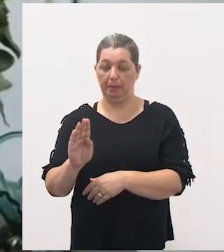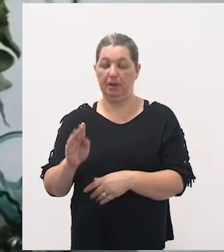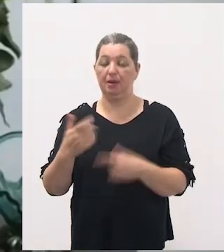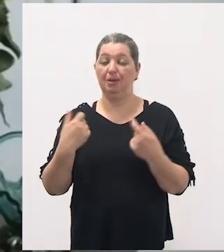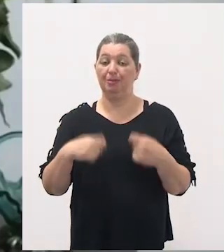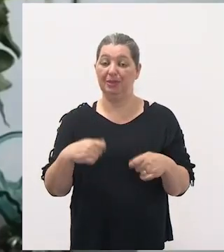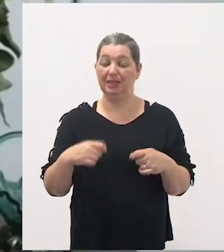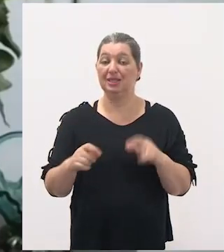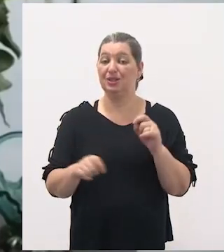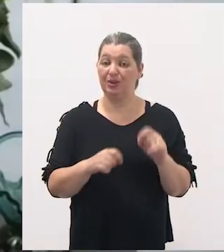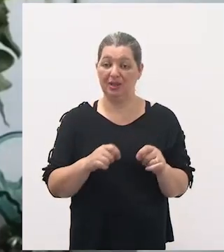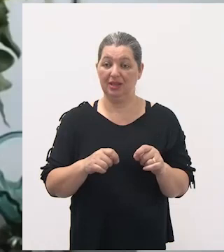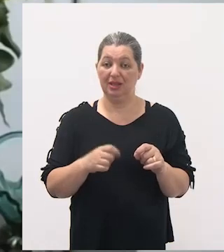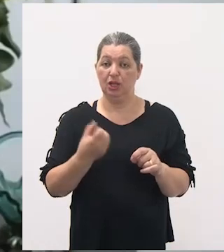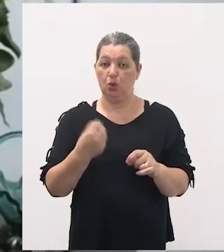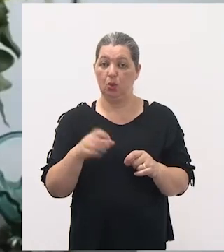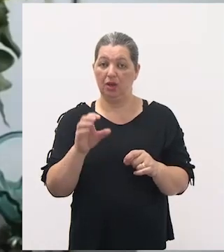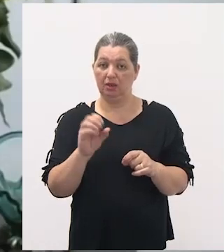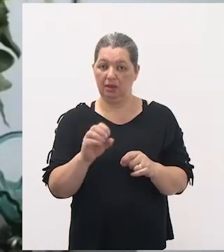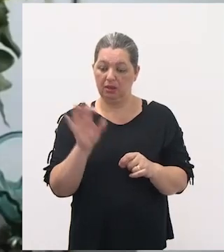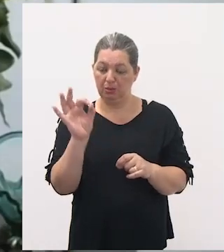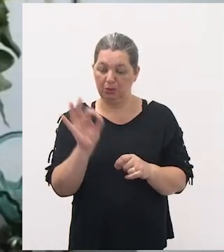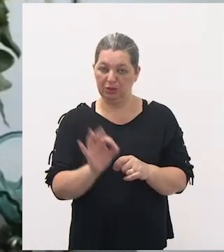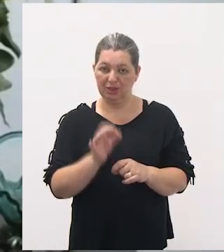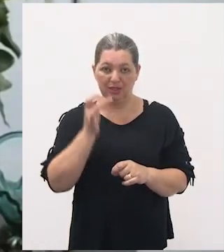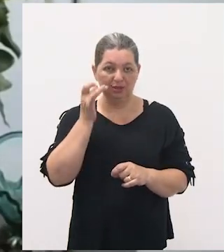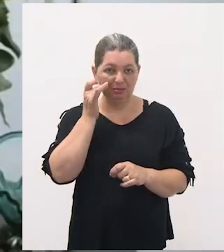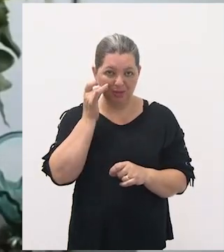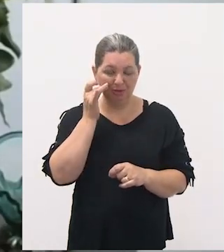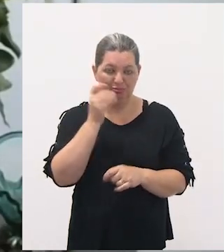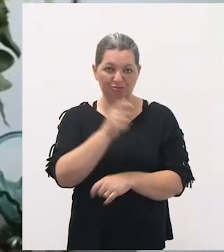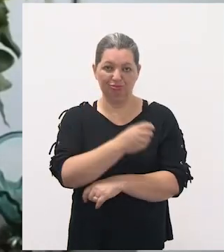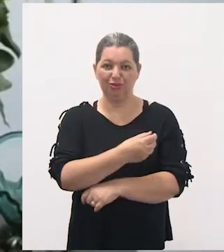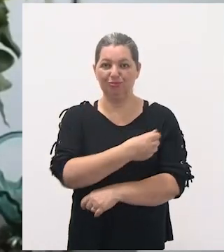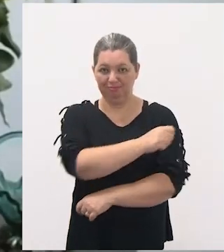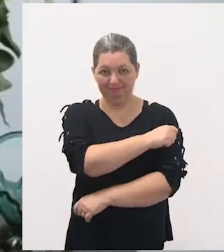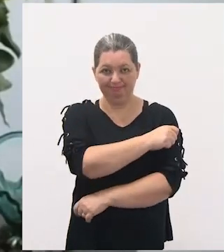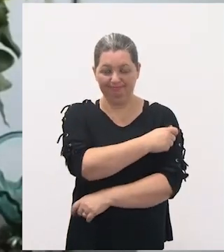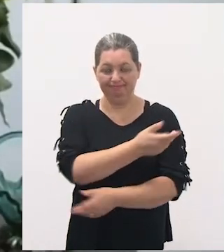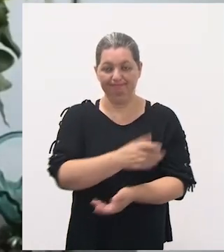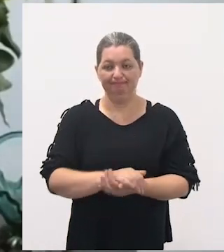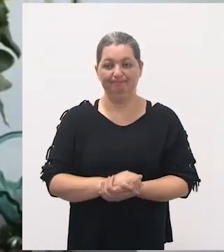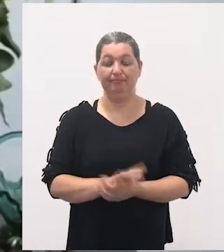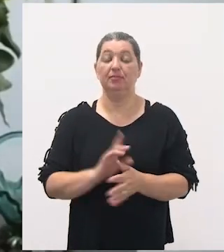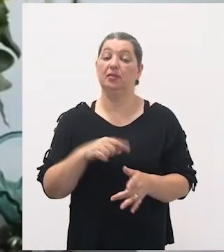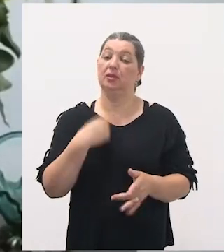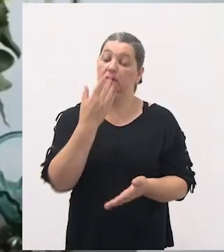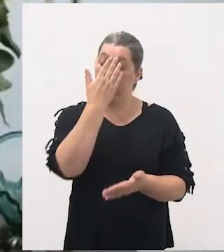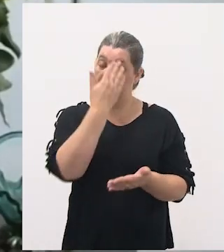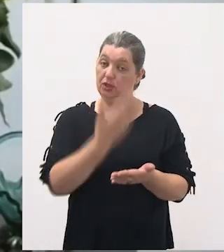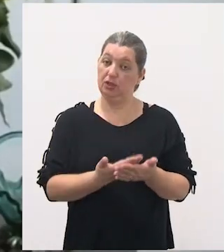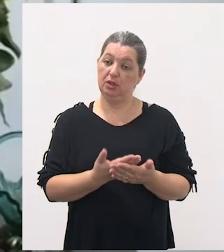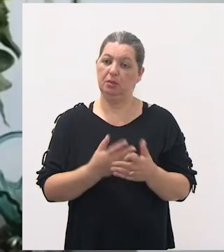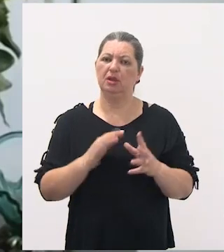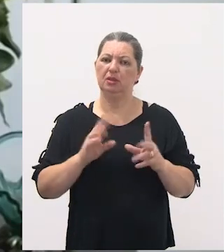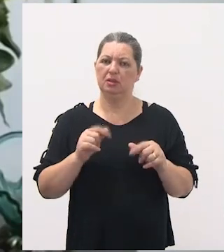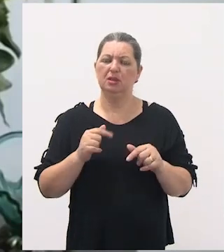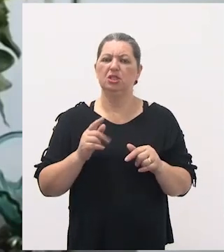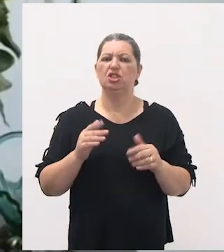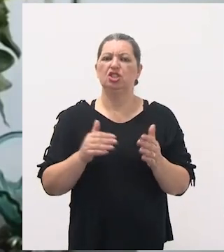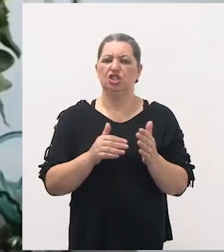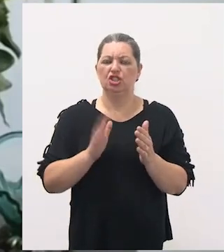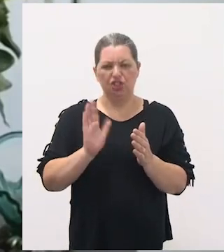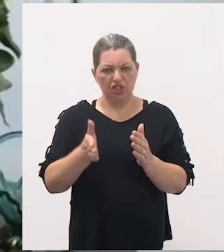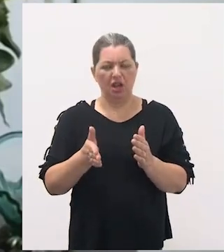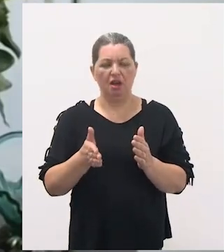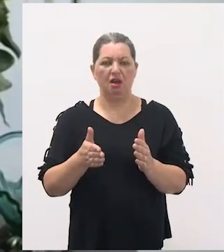nós precisaremos de 80% da presença. Então, nós acreditamos que, mediante toda a vacinação, nós